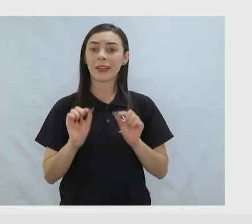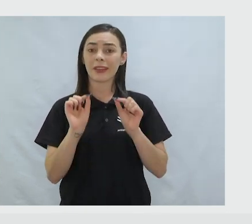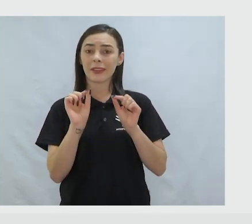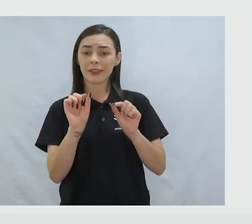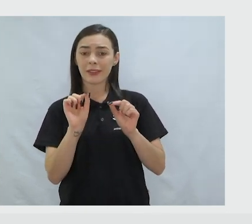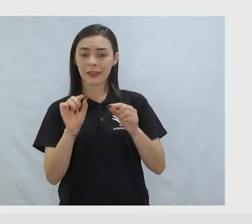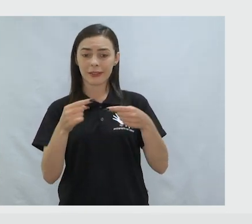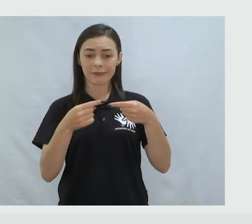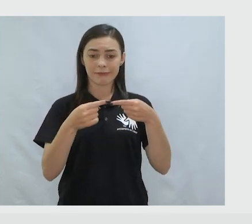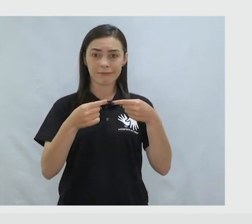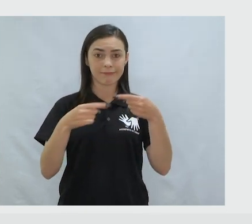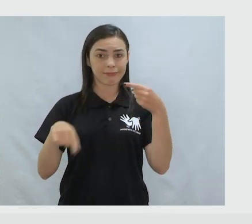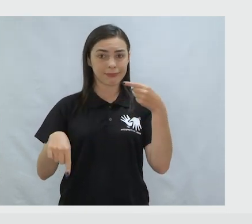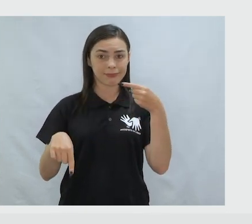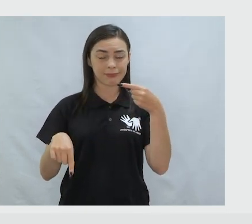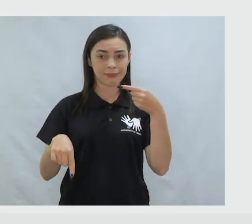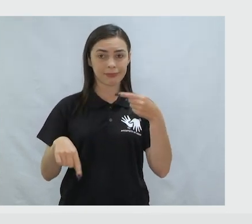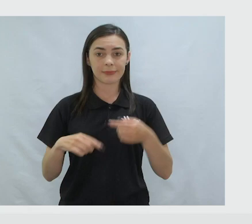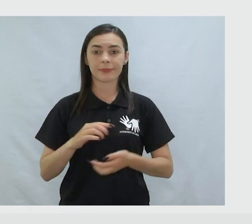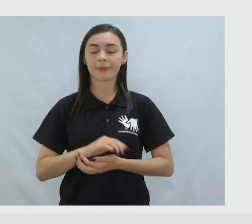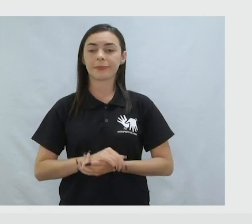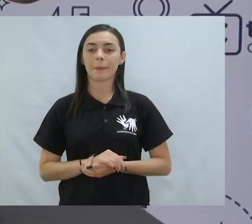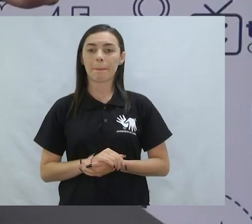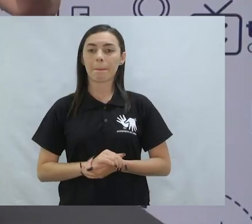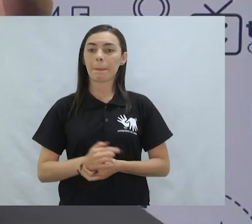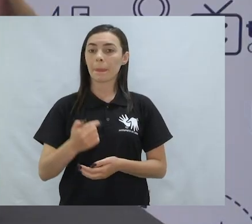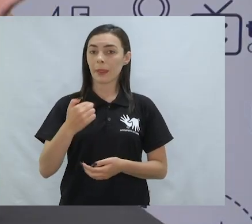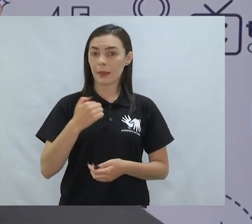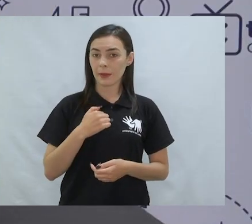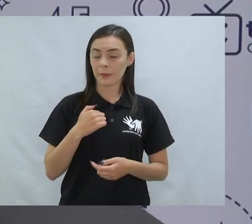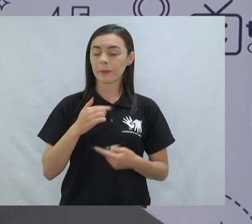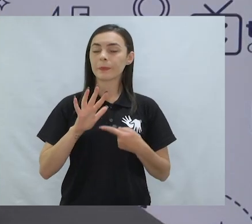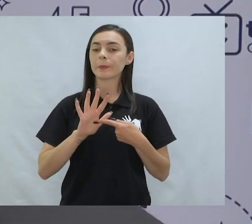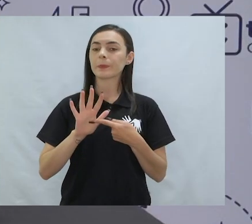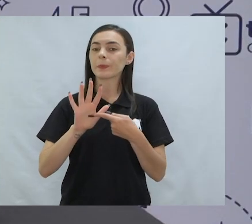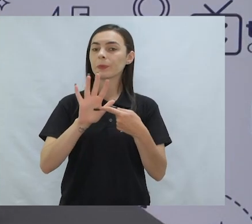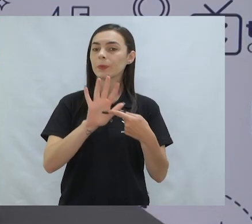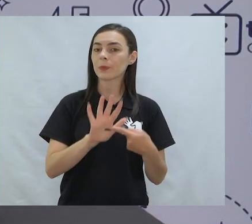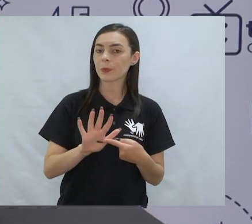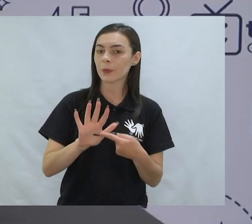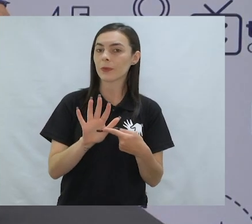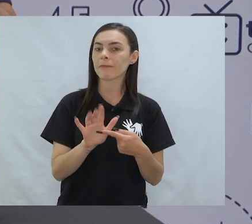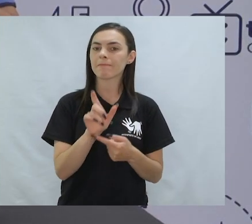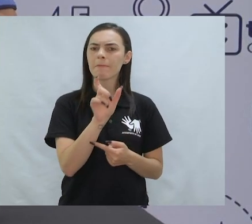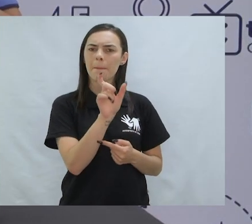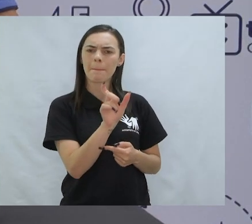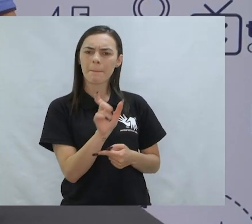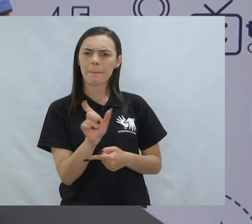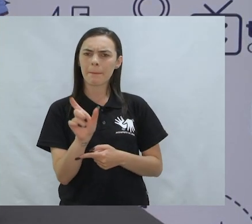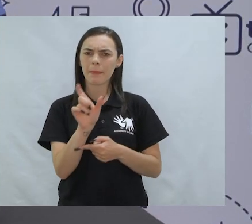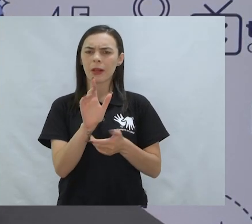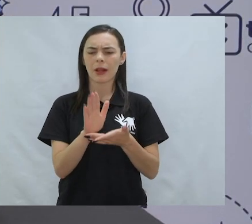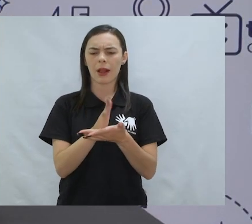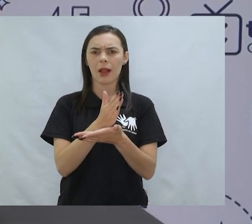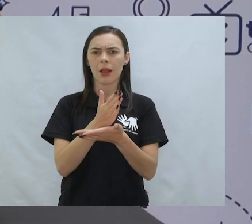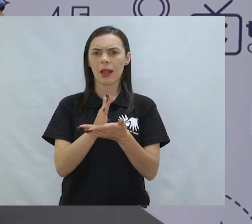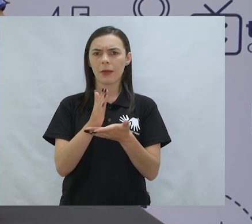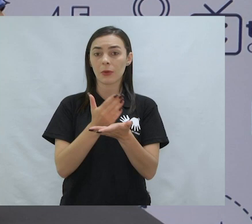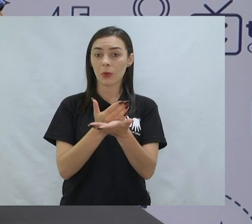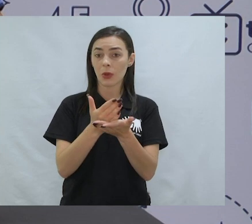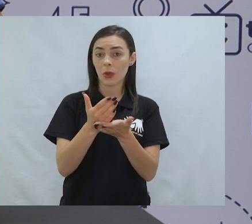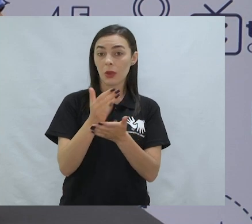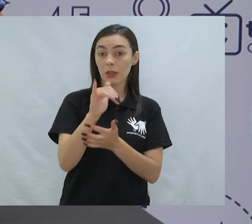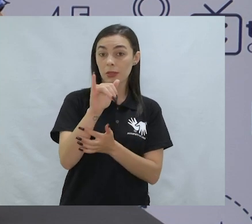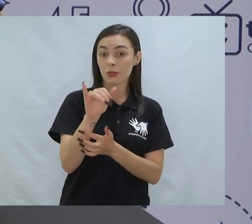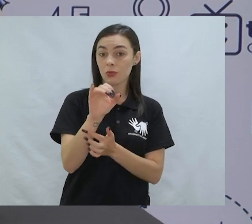quem é o invasor. Então, a professora colocou aqui para vocês algumas palavras que começam